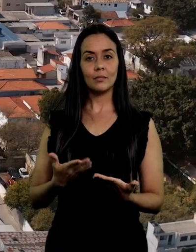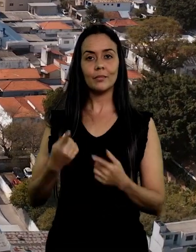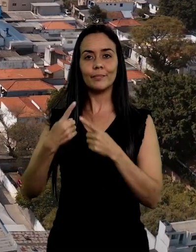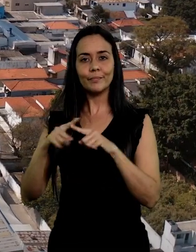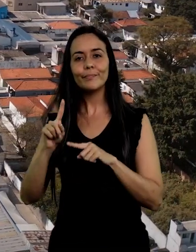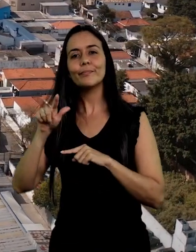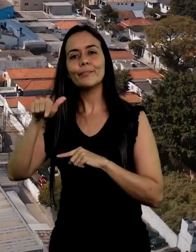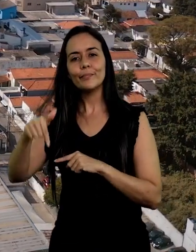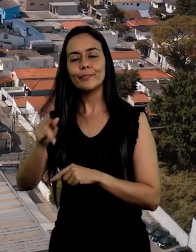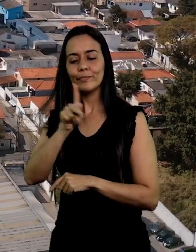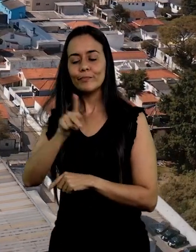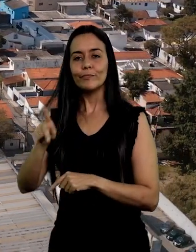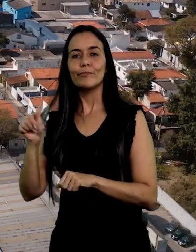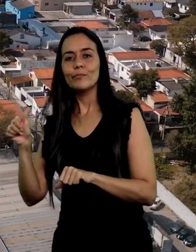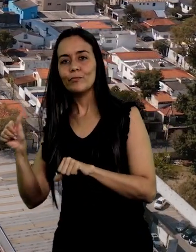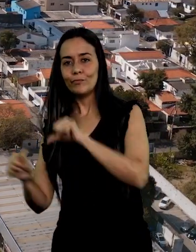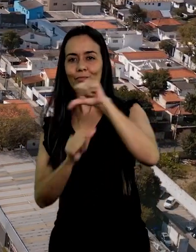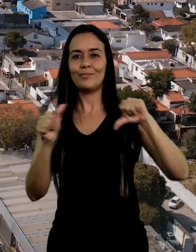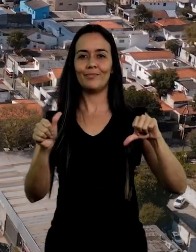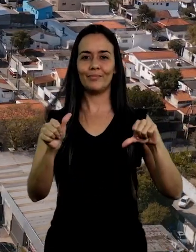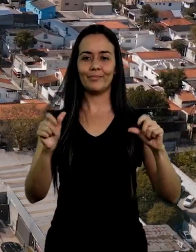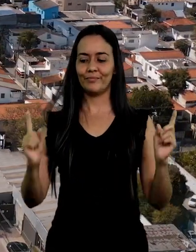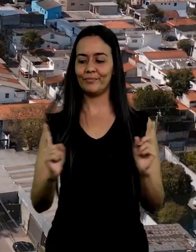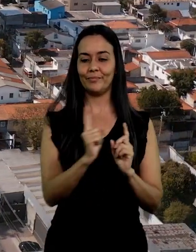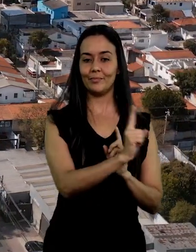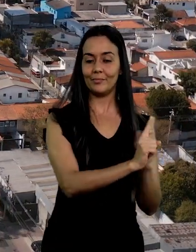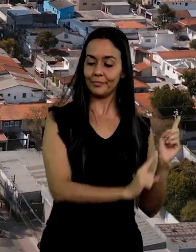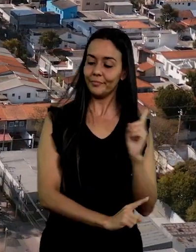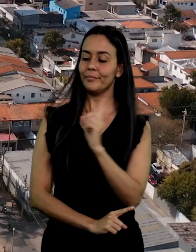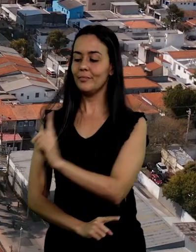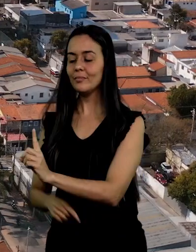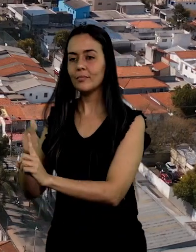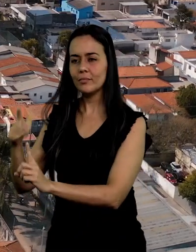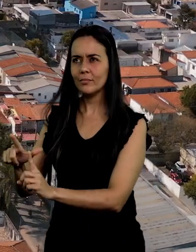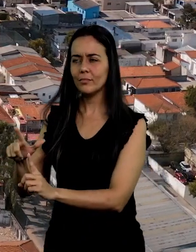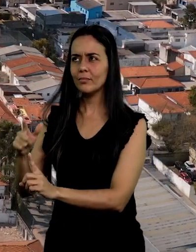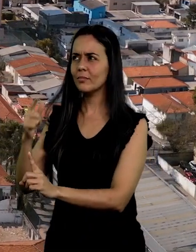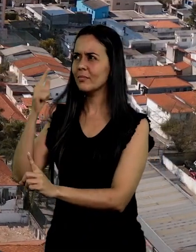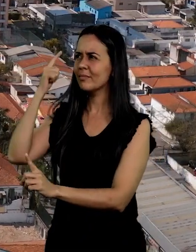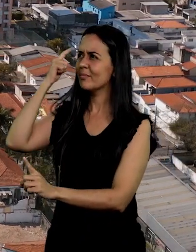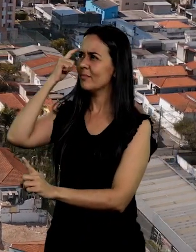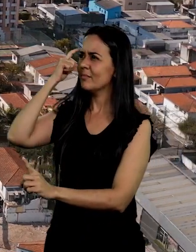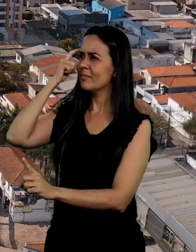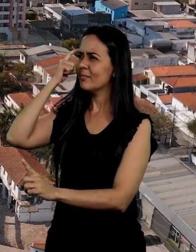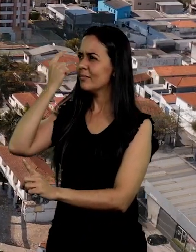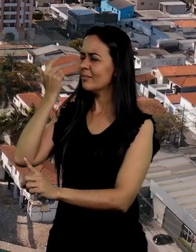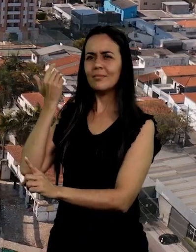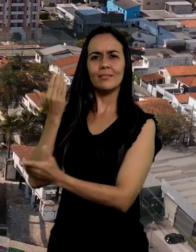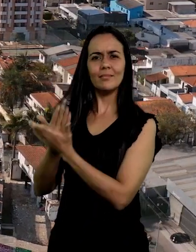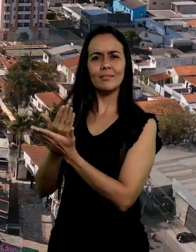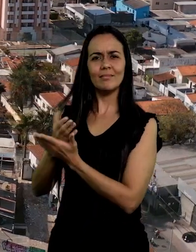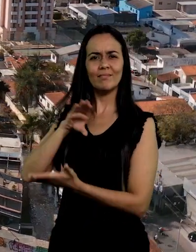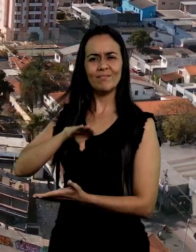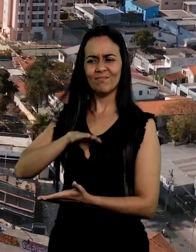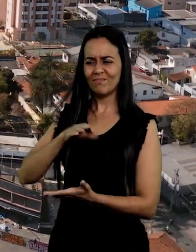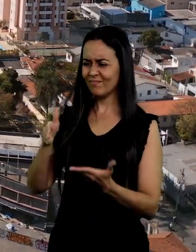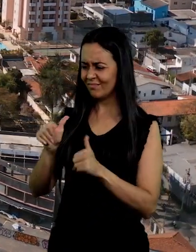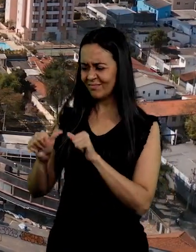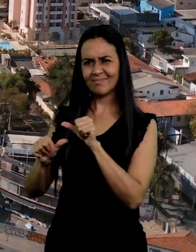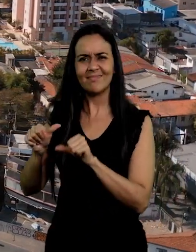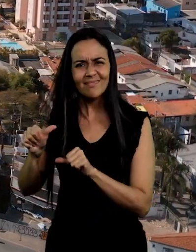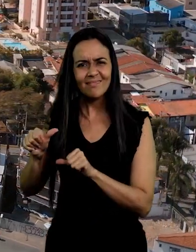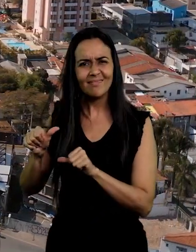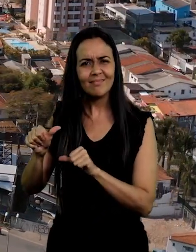muda a aula e o pensamento do aluno está lá atrás, porque ele ficou super interessado.